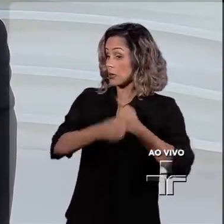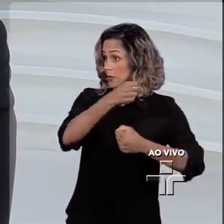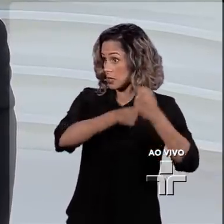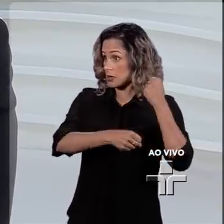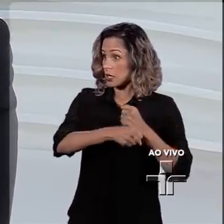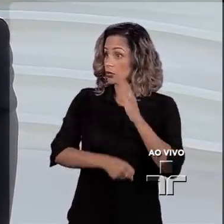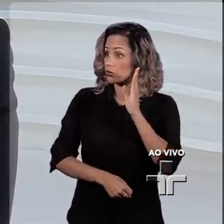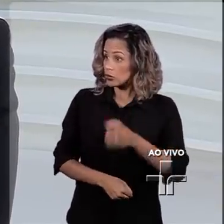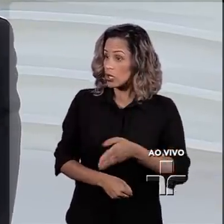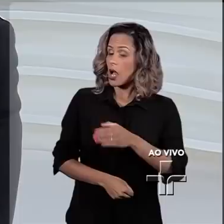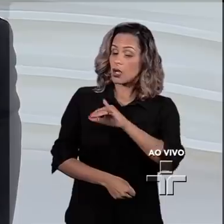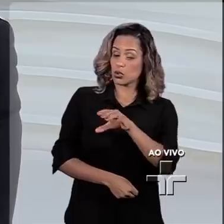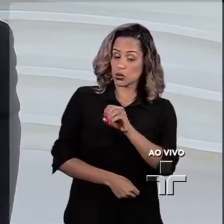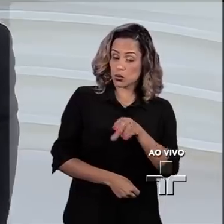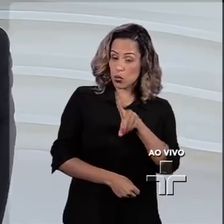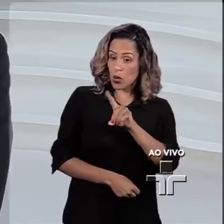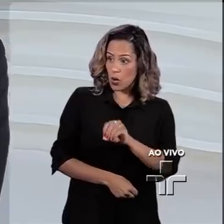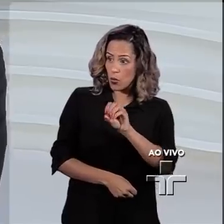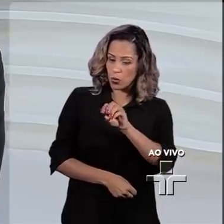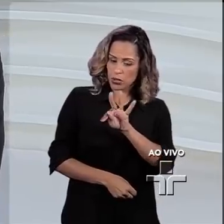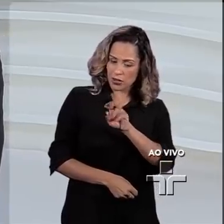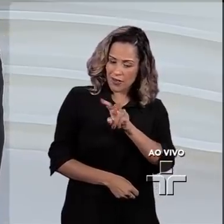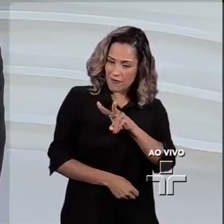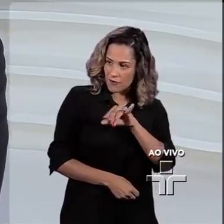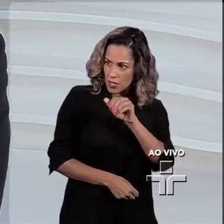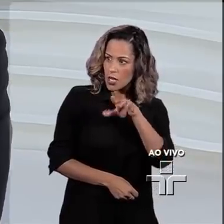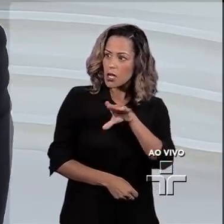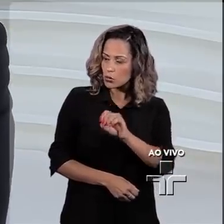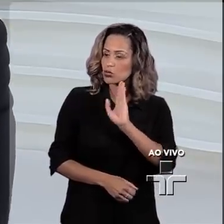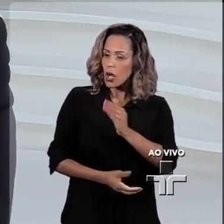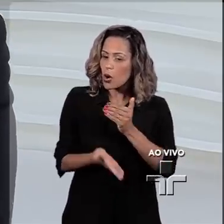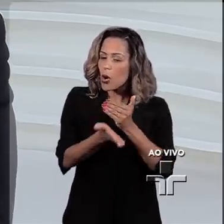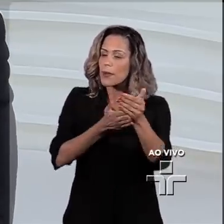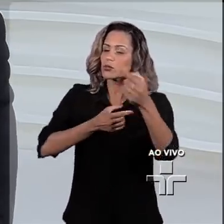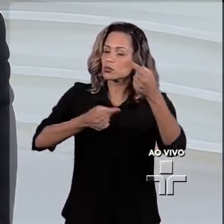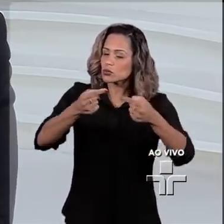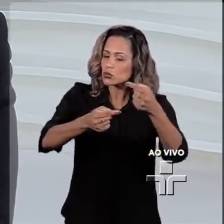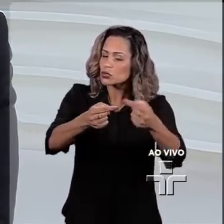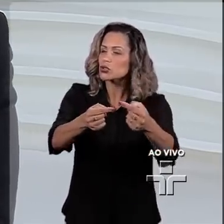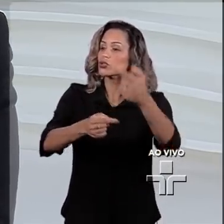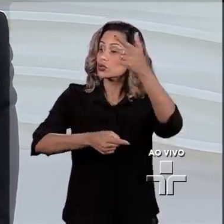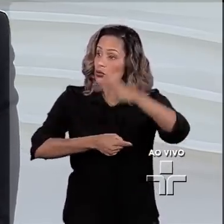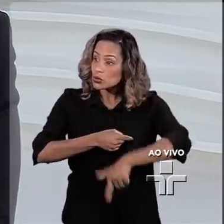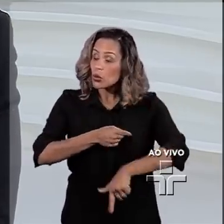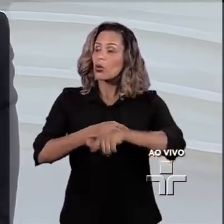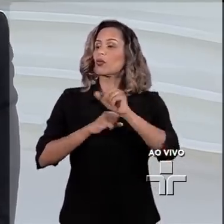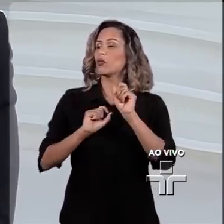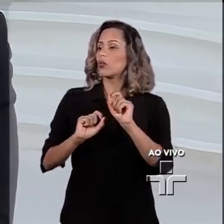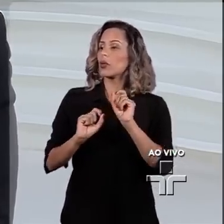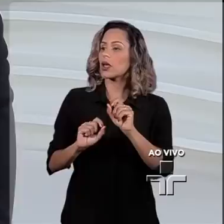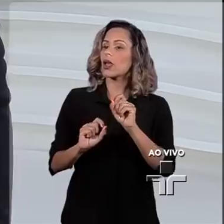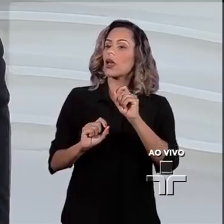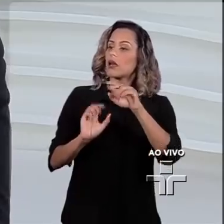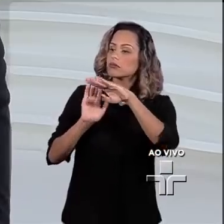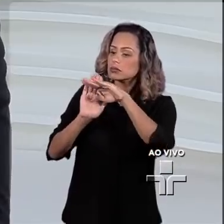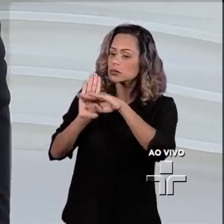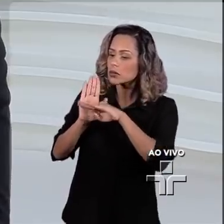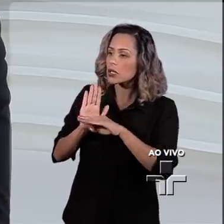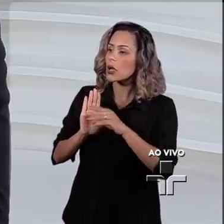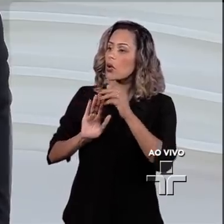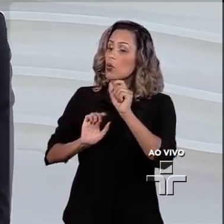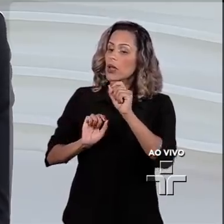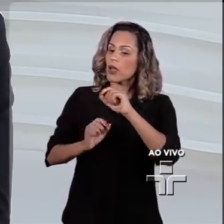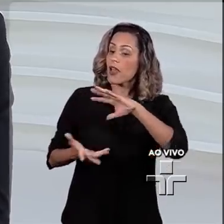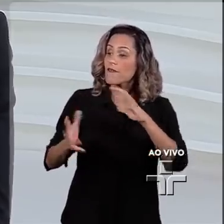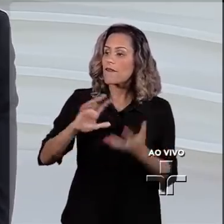audiências públicas e agora, essa semana mesmo, tive reunião com o secretário Edson Caran, que vai começar a fazer a reforma daquelas